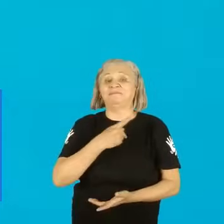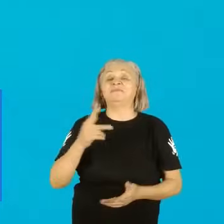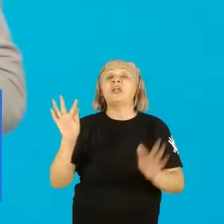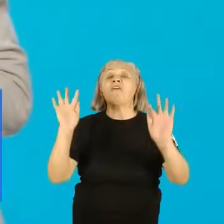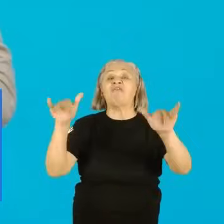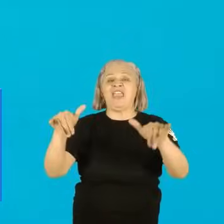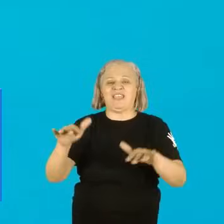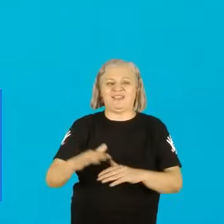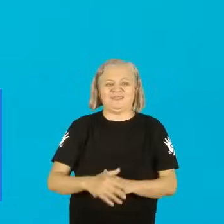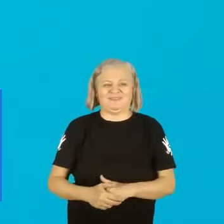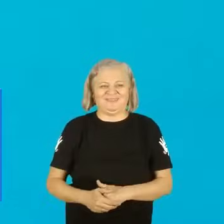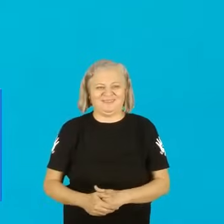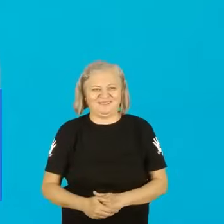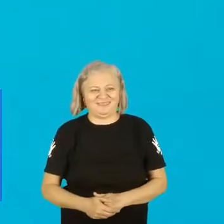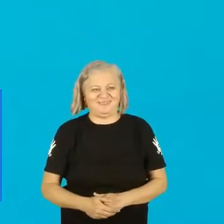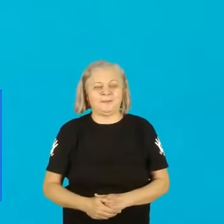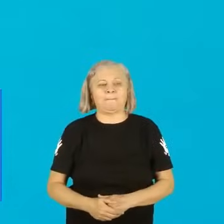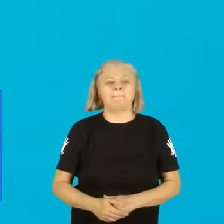Verso 30, vai lá.